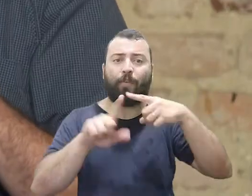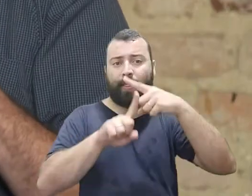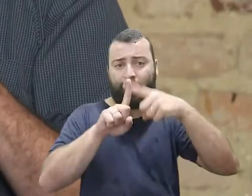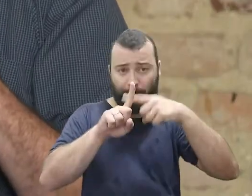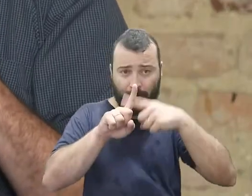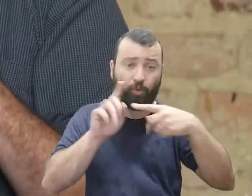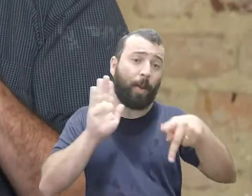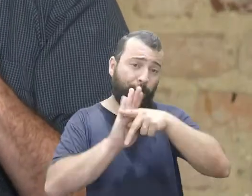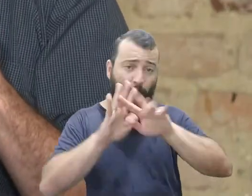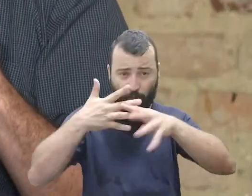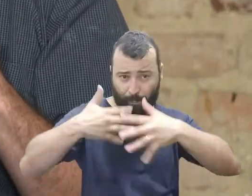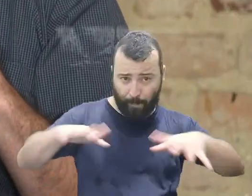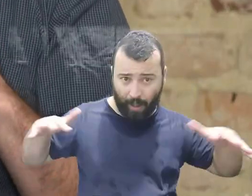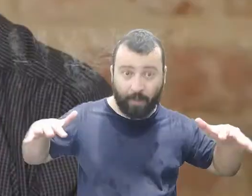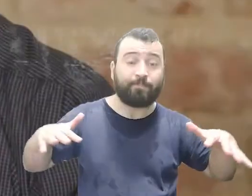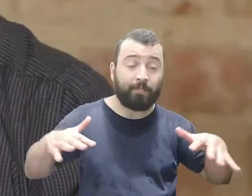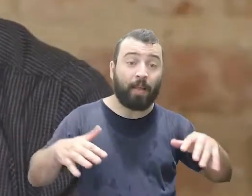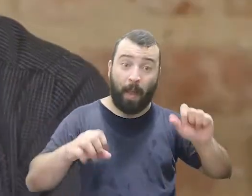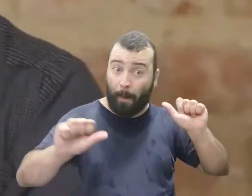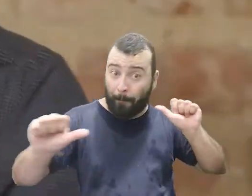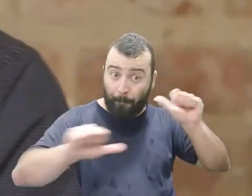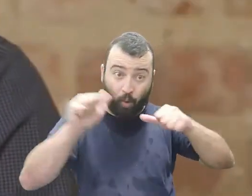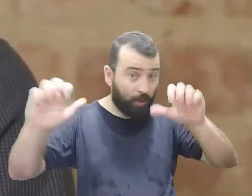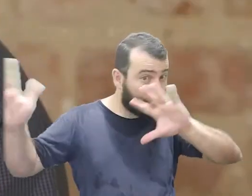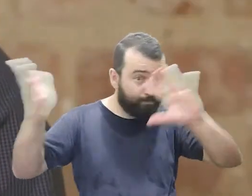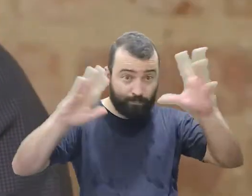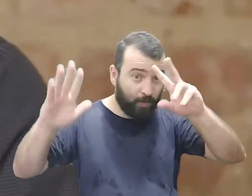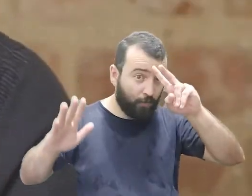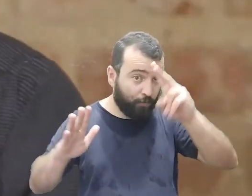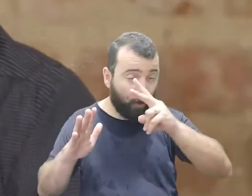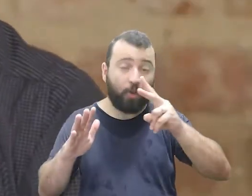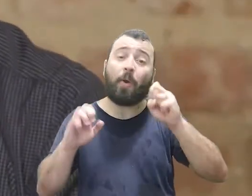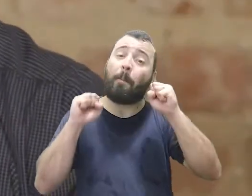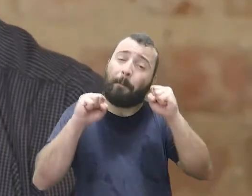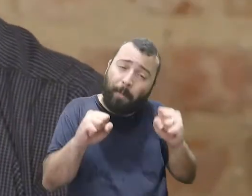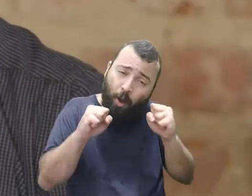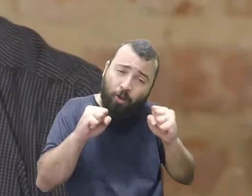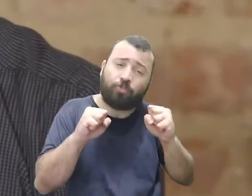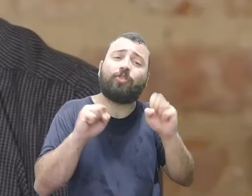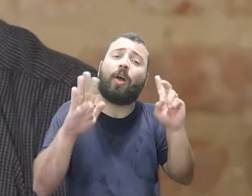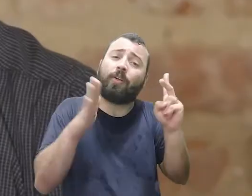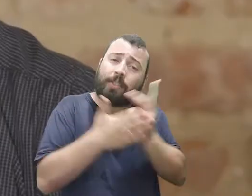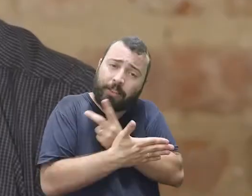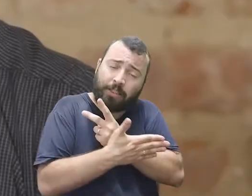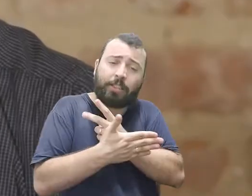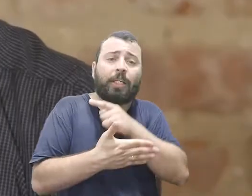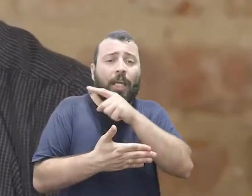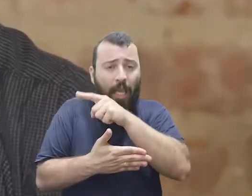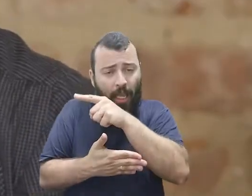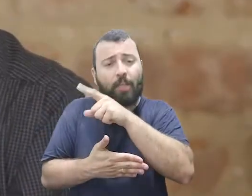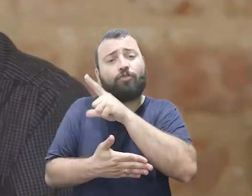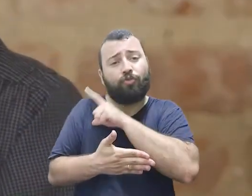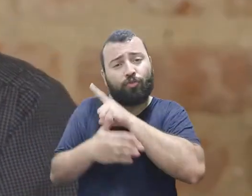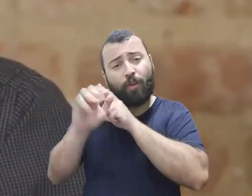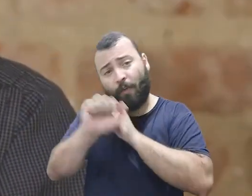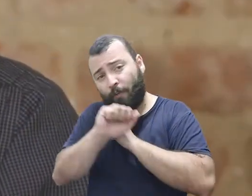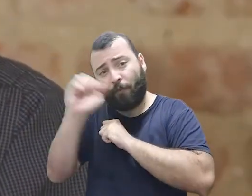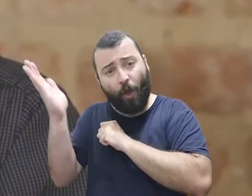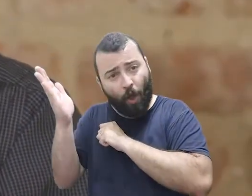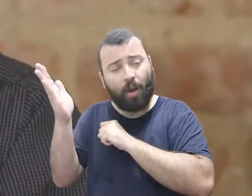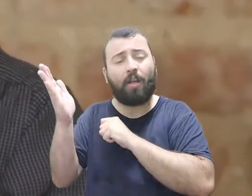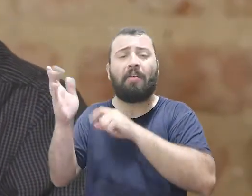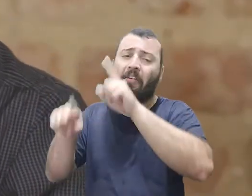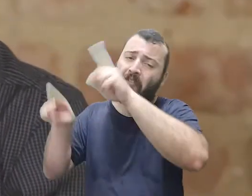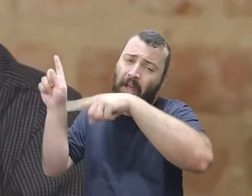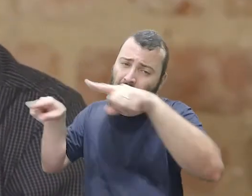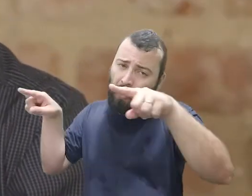configuração de temperatura dos oceanos. As grandes mudanças climáticas, elas podem decorrer tanto de forçantes